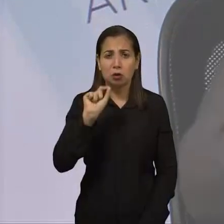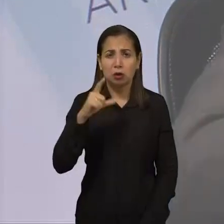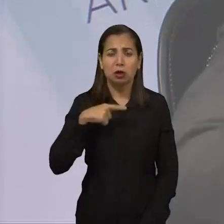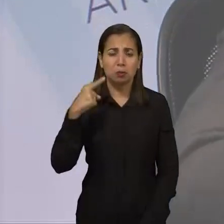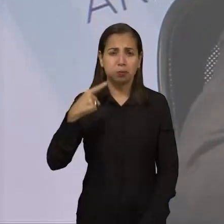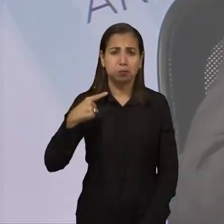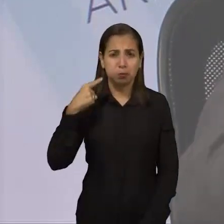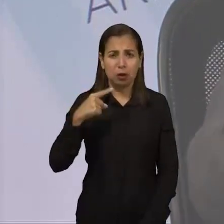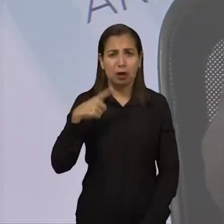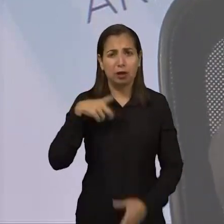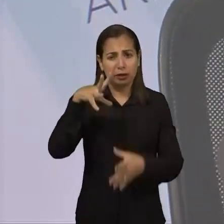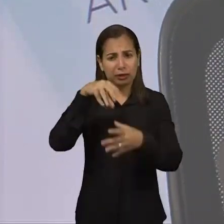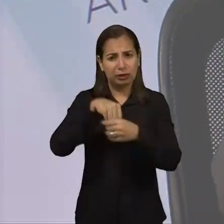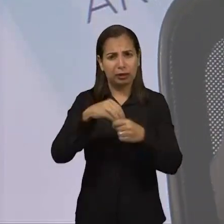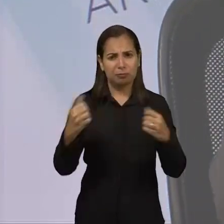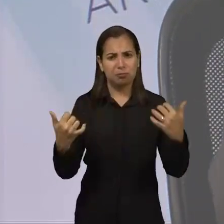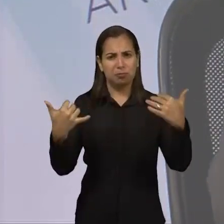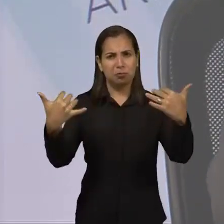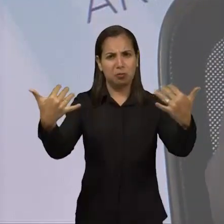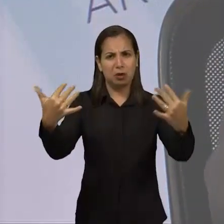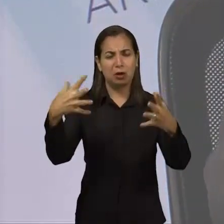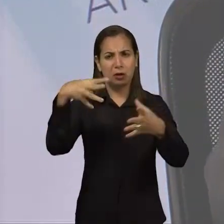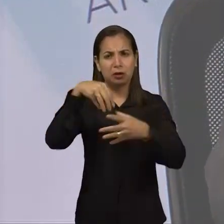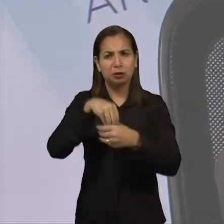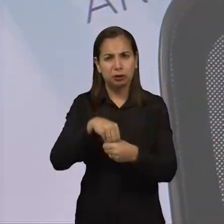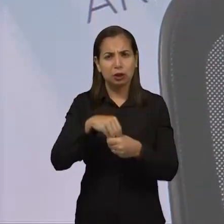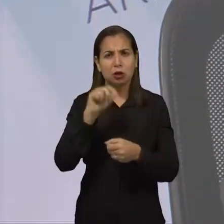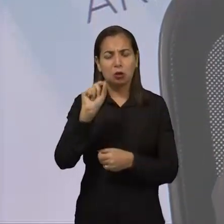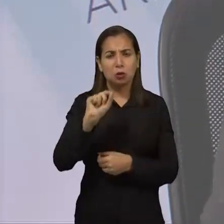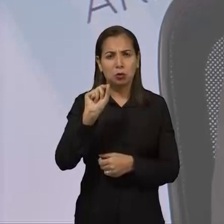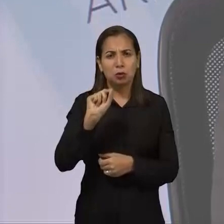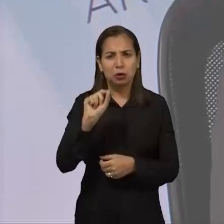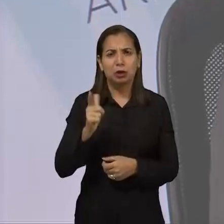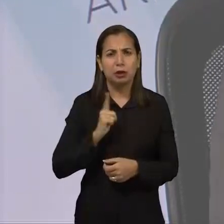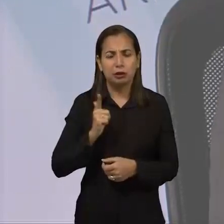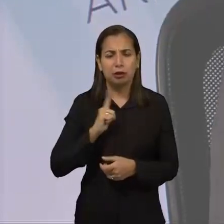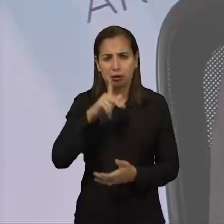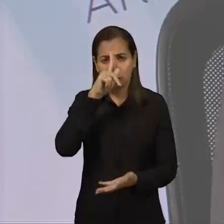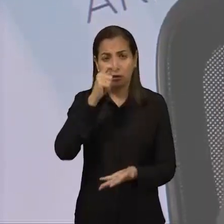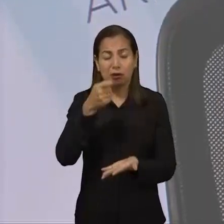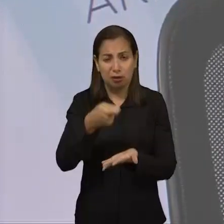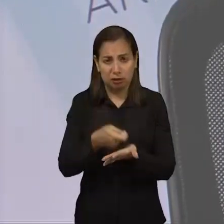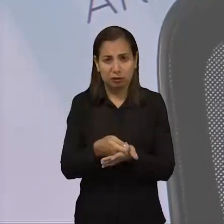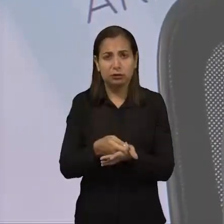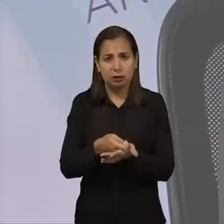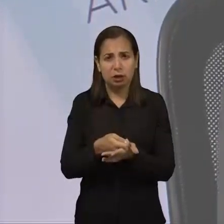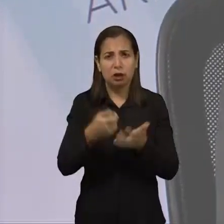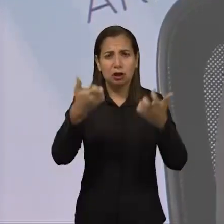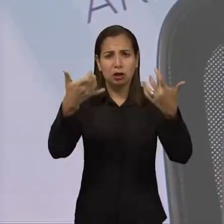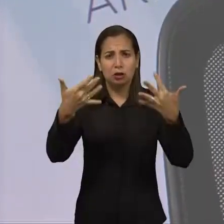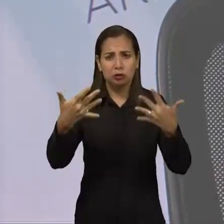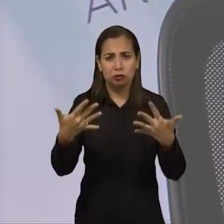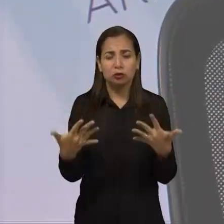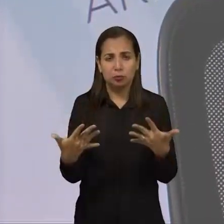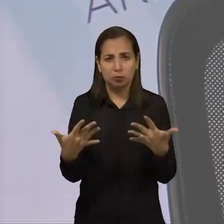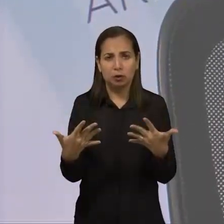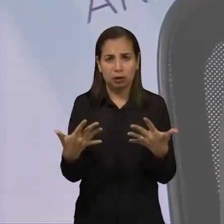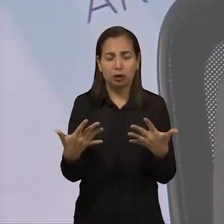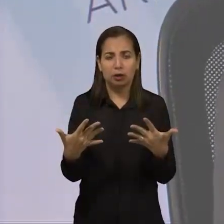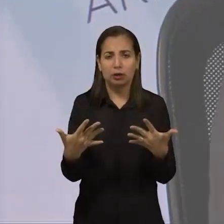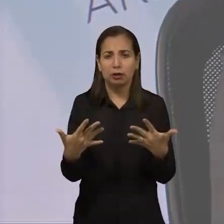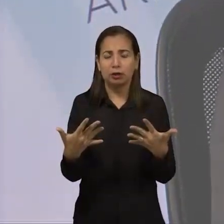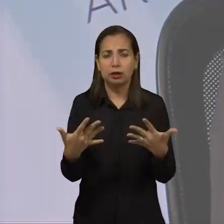se ausentam do plenário e ela internamente, secretamente decide, a explicação é de Andy Wall,